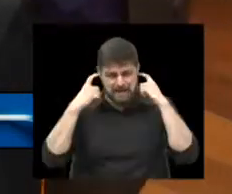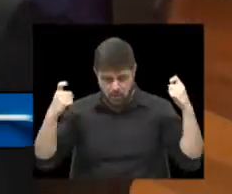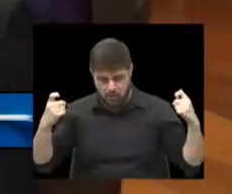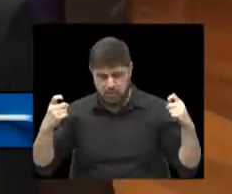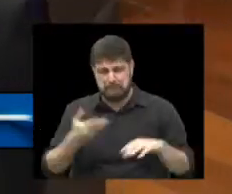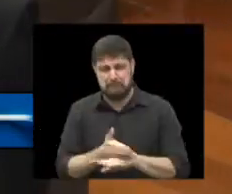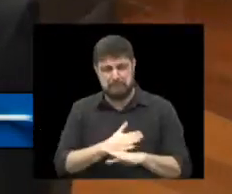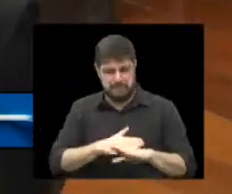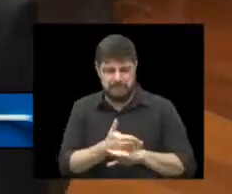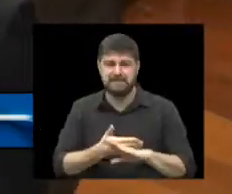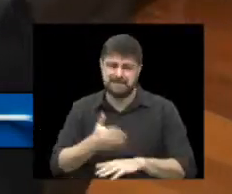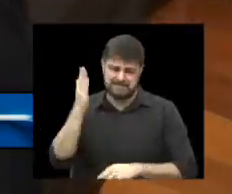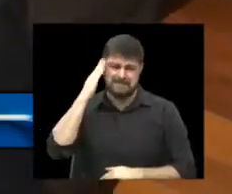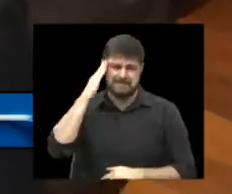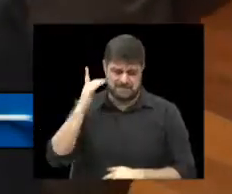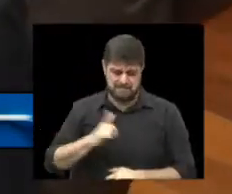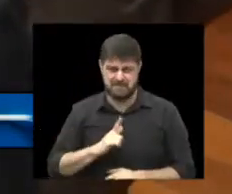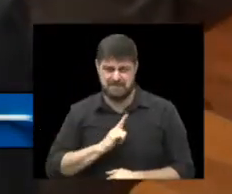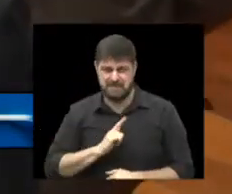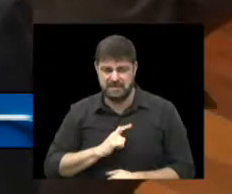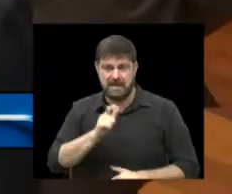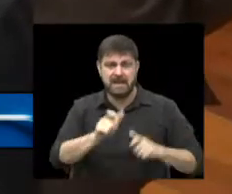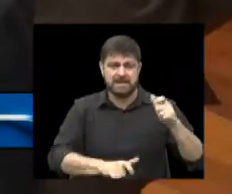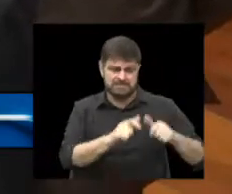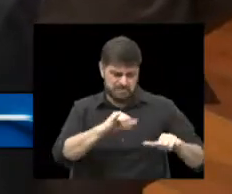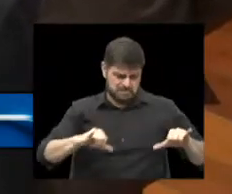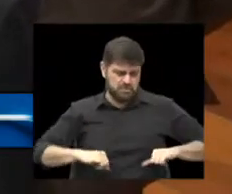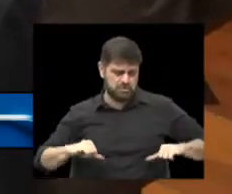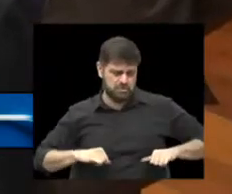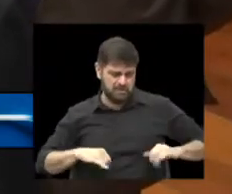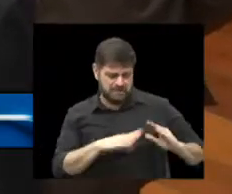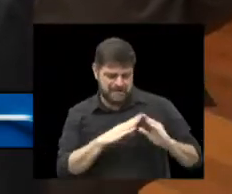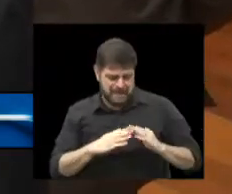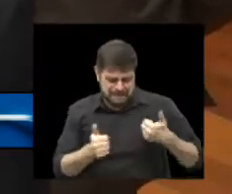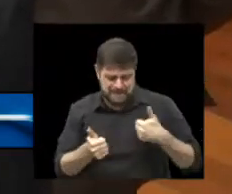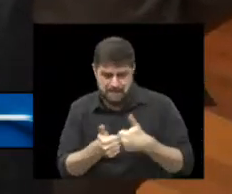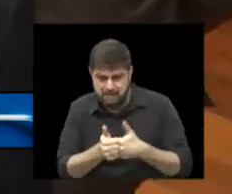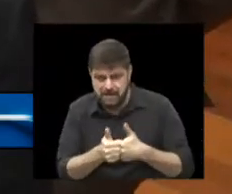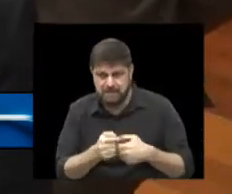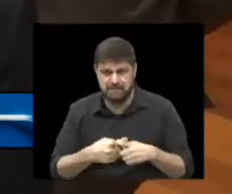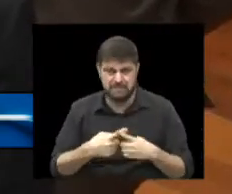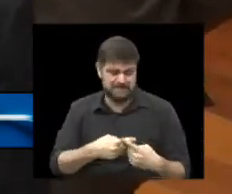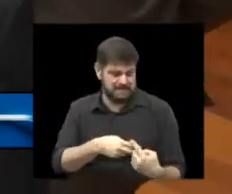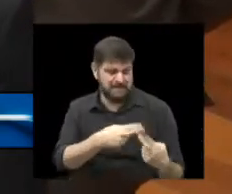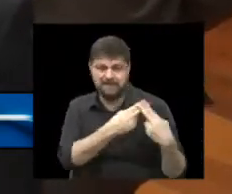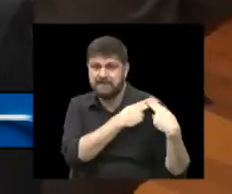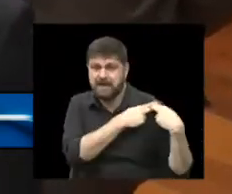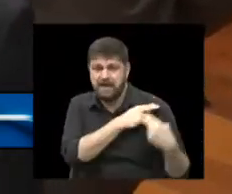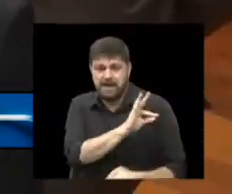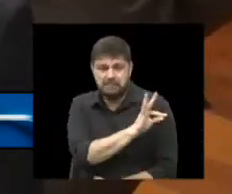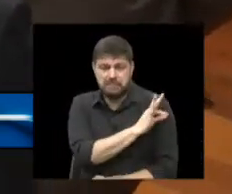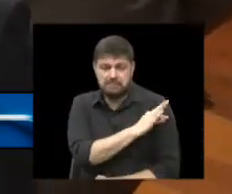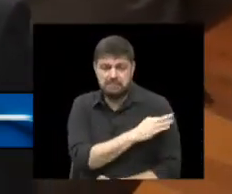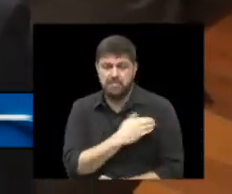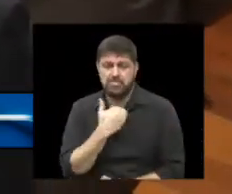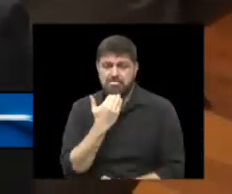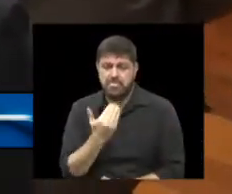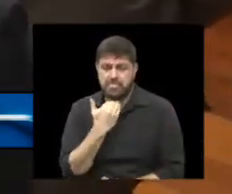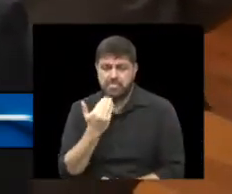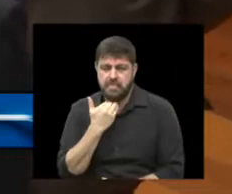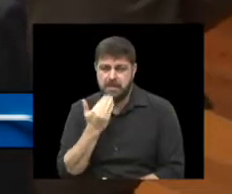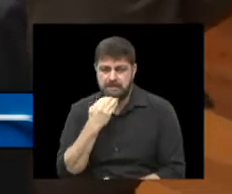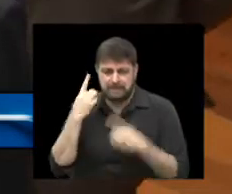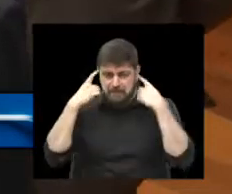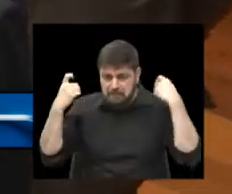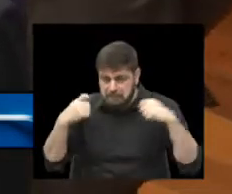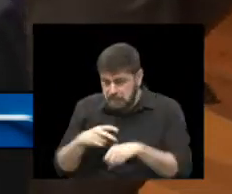com todas as pessoas que sofrem por causa disso, com uma responsabilidade que a prefeitura não cumpre, que é a de fiscalizar o excesso de